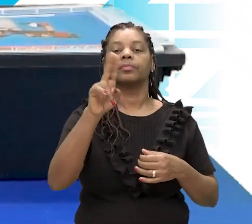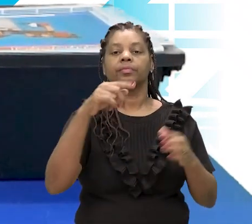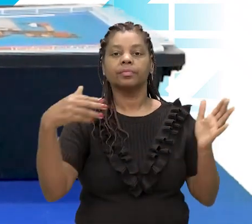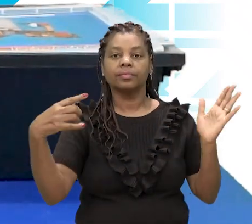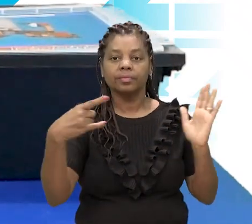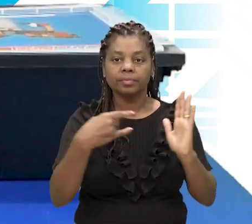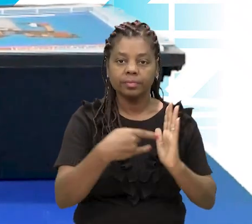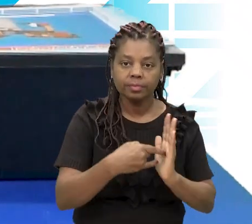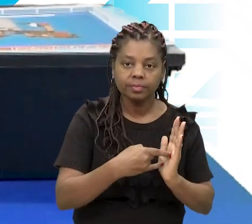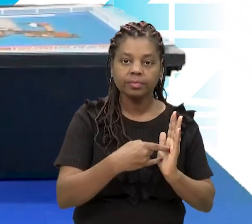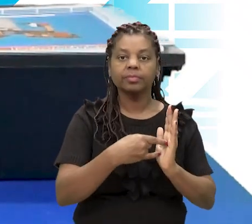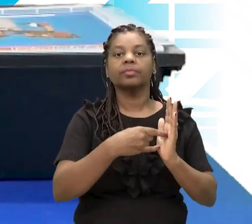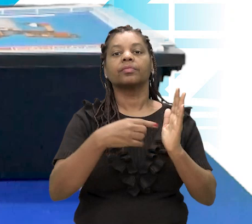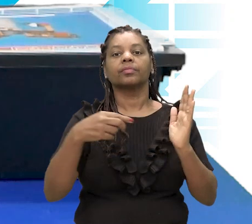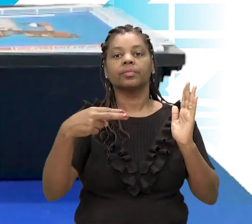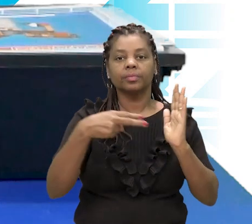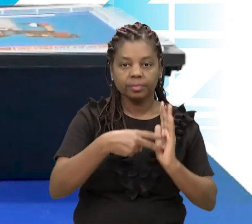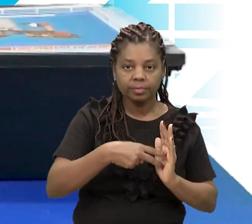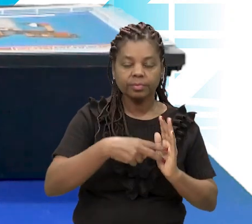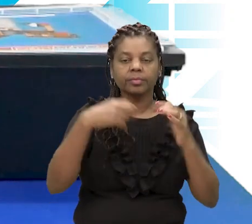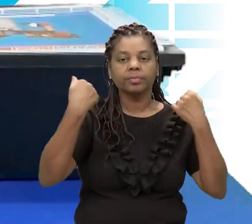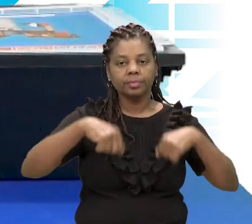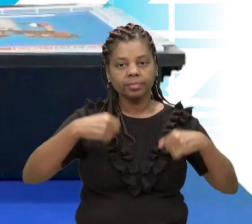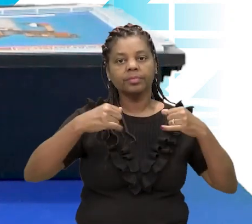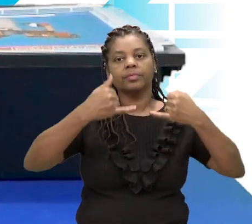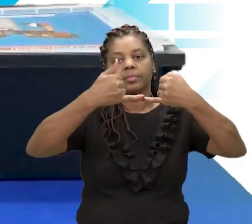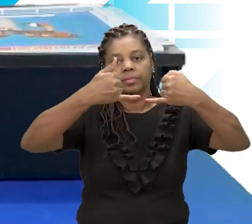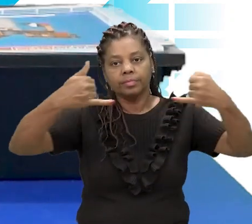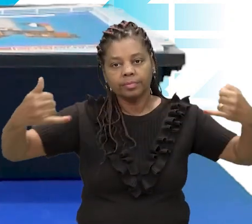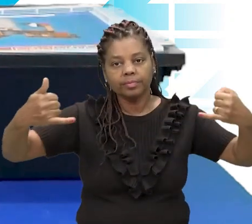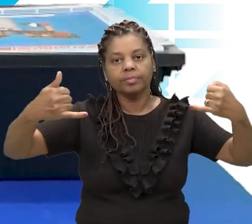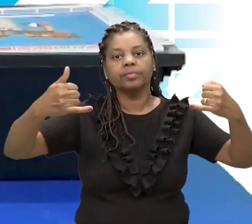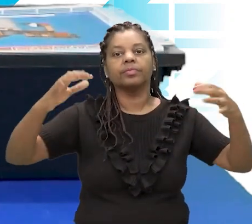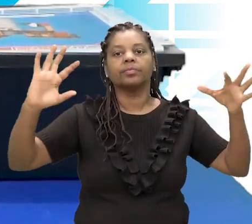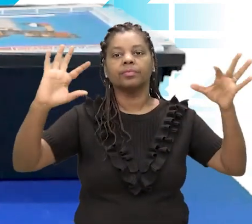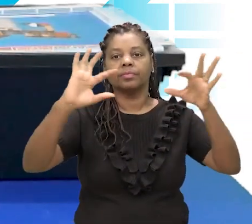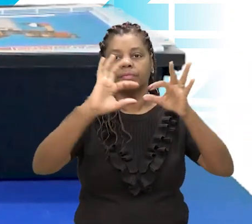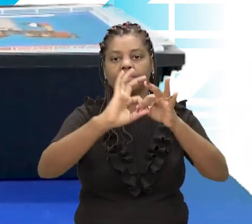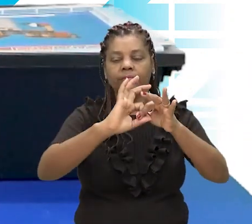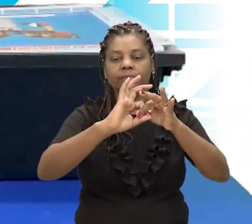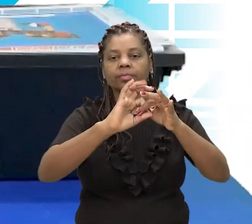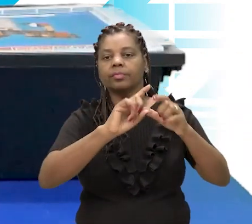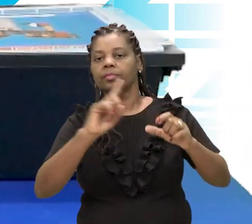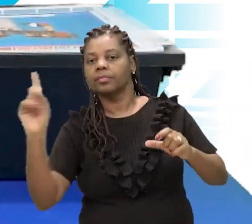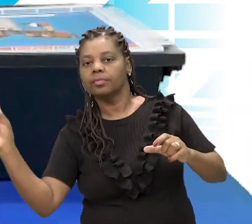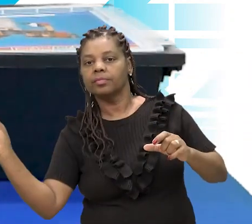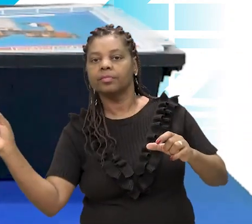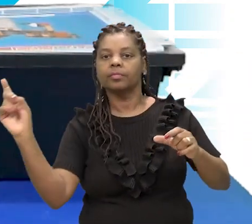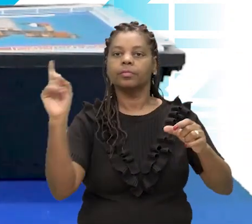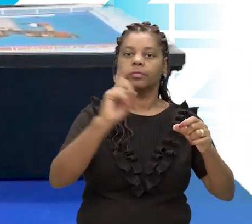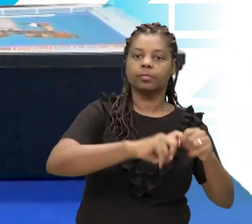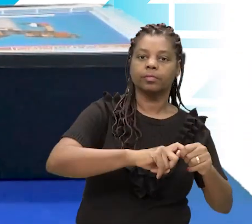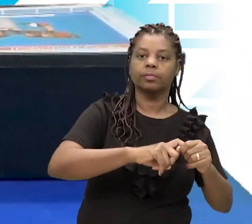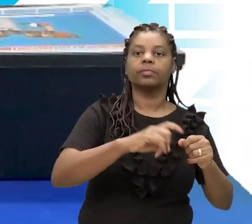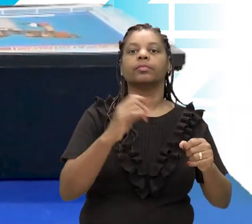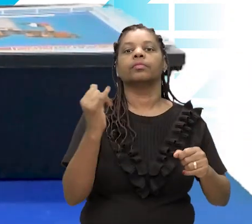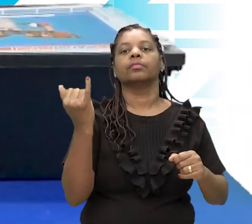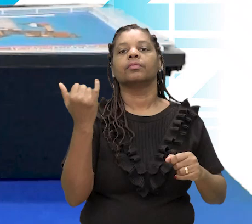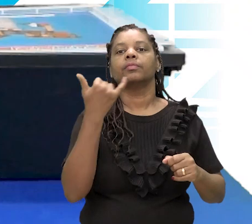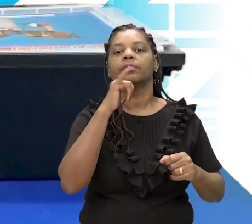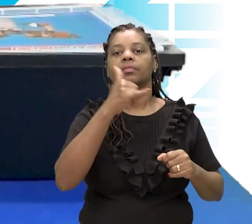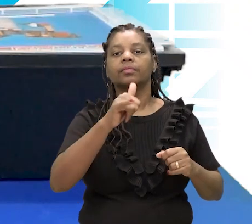ou elétrico que nós formos ligar precisa ter uma conexão com fios fazendo o caminho de ir e o caminho de voltar da